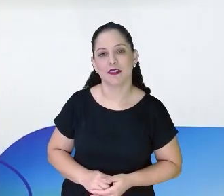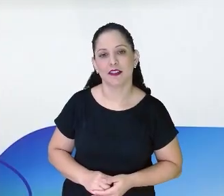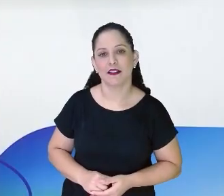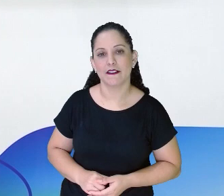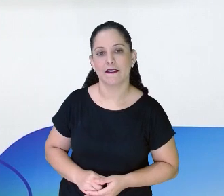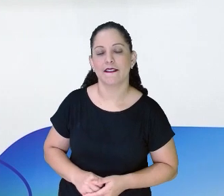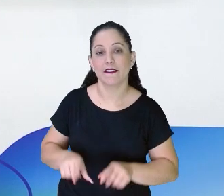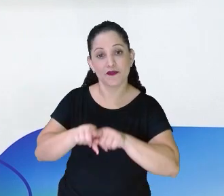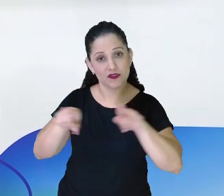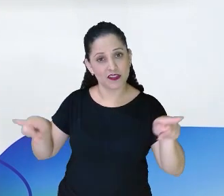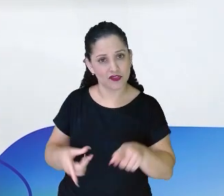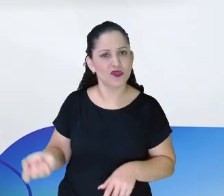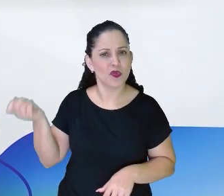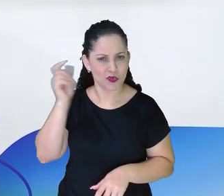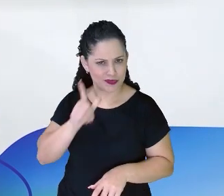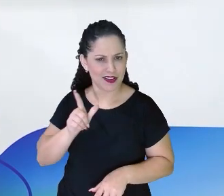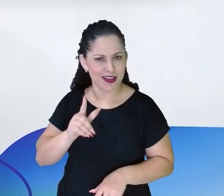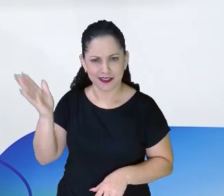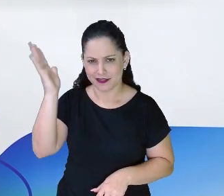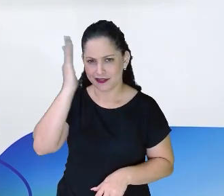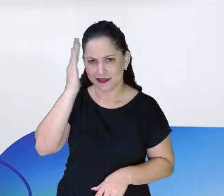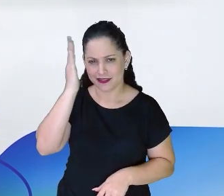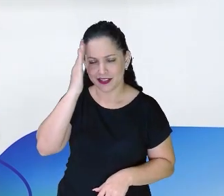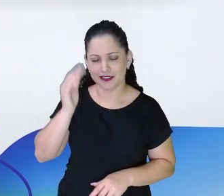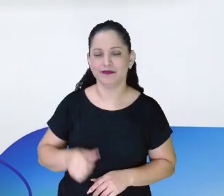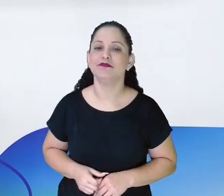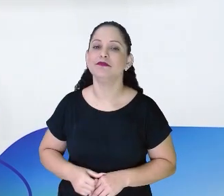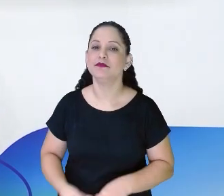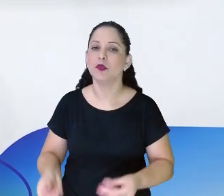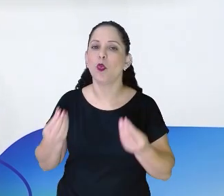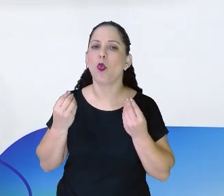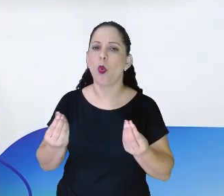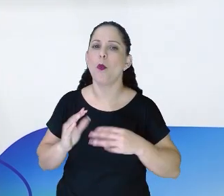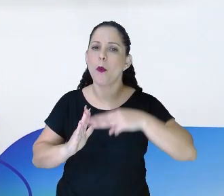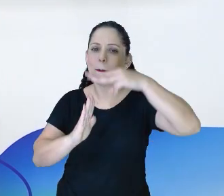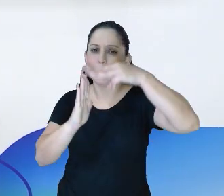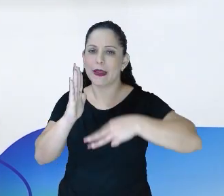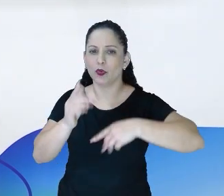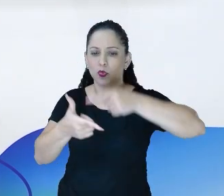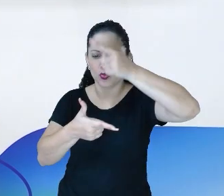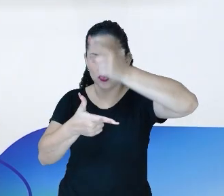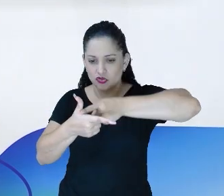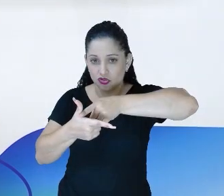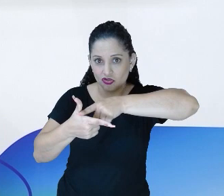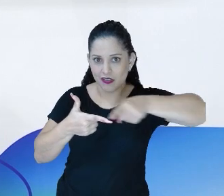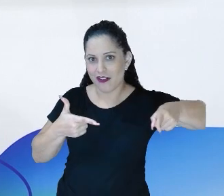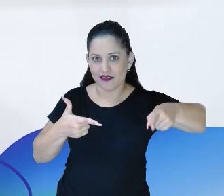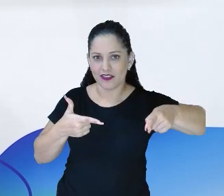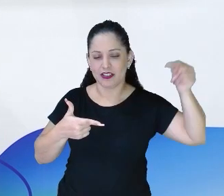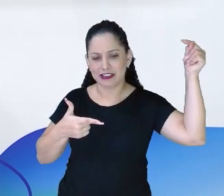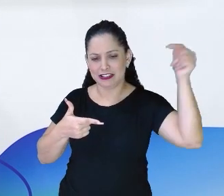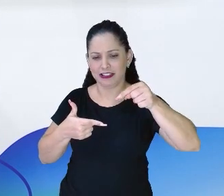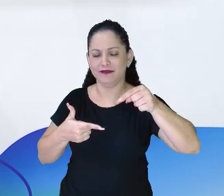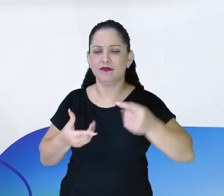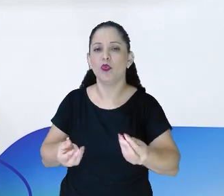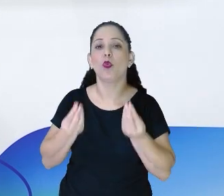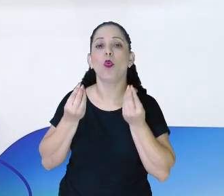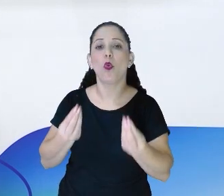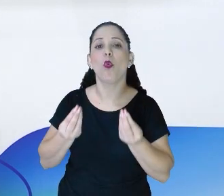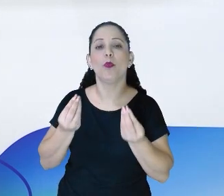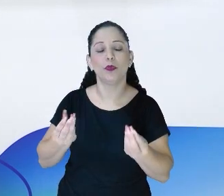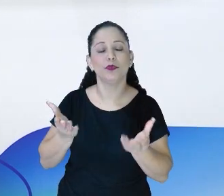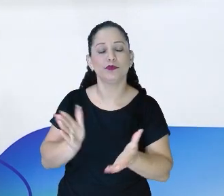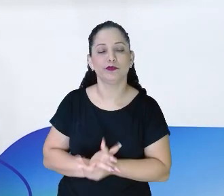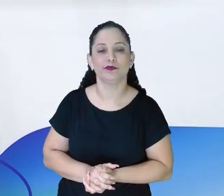Será que vocês conseguem? Como seria esse método chave, professora? Como seria essa conta que a